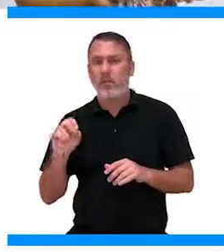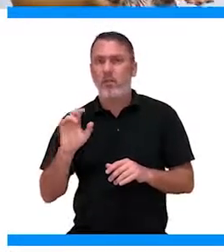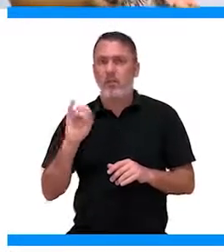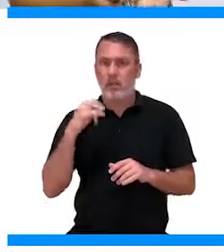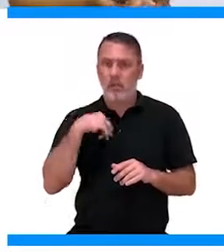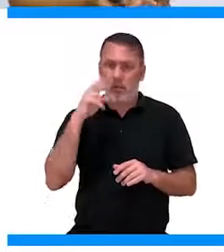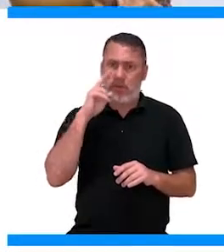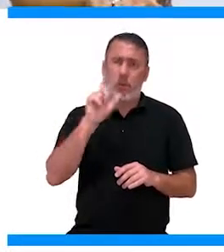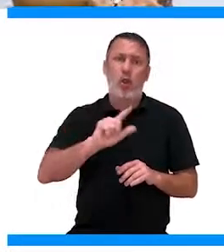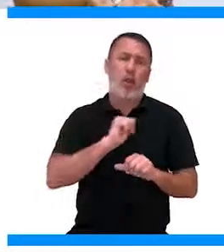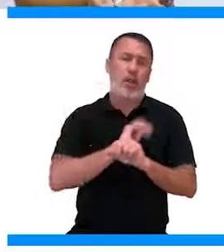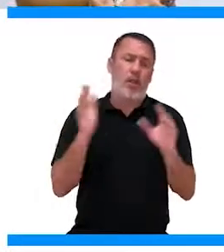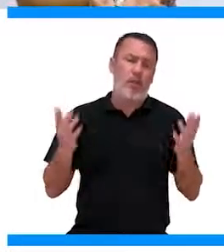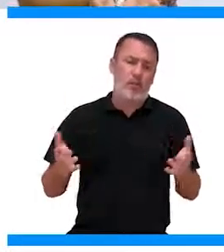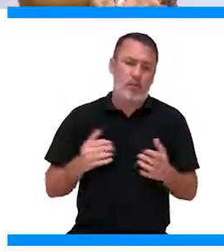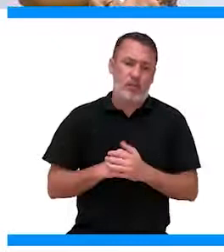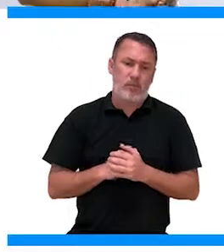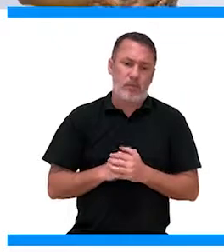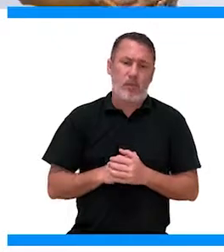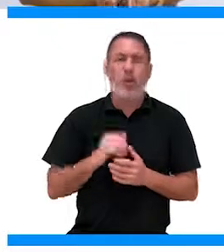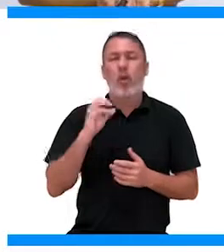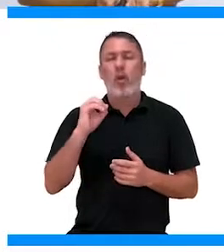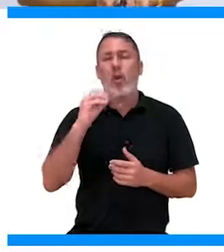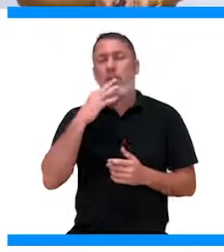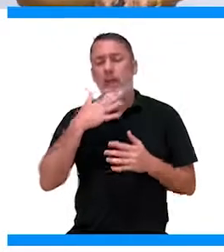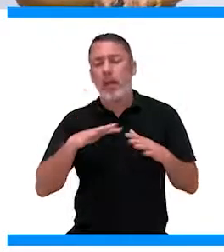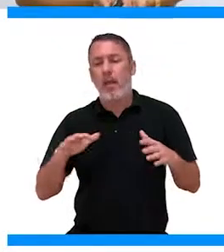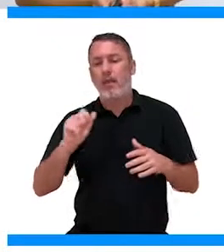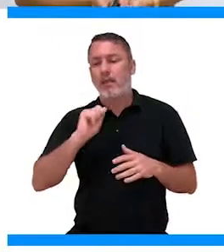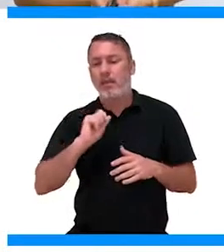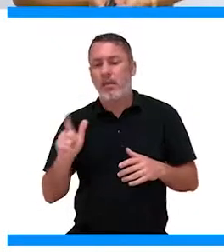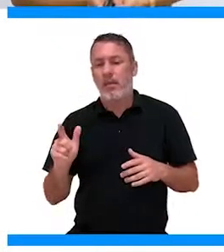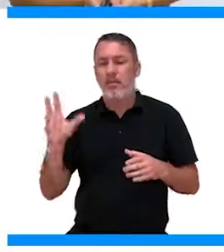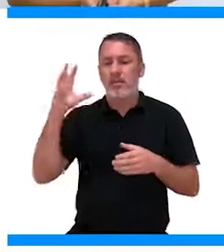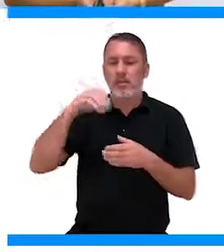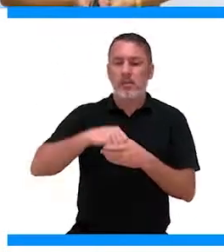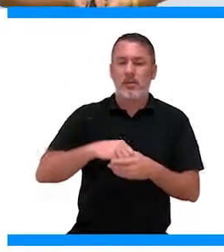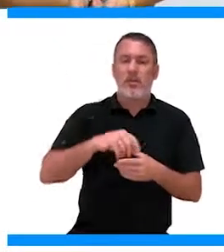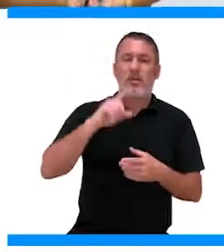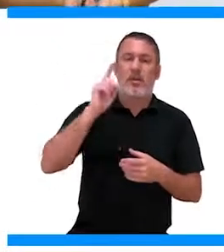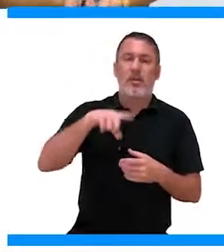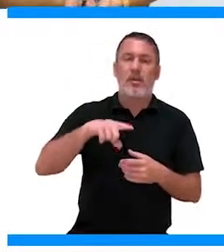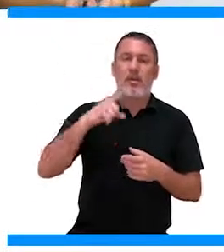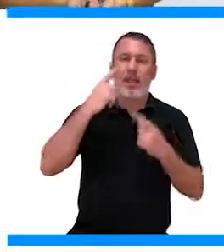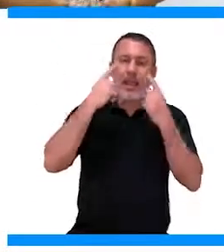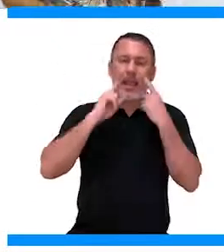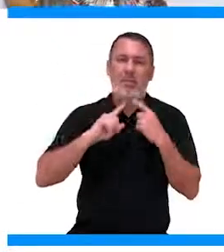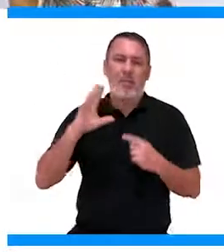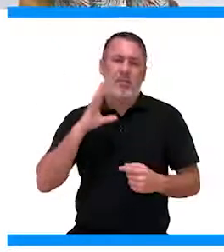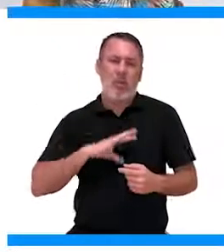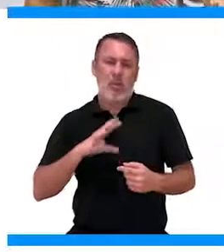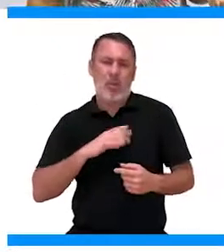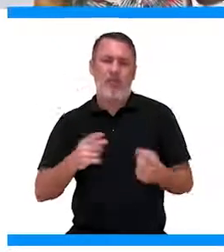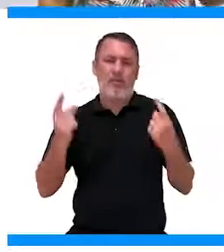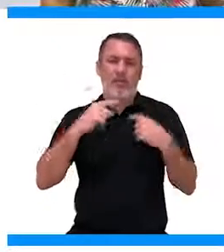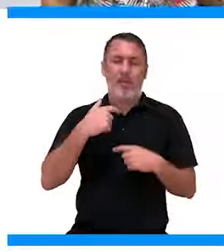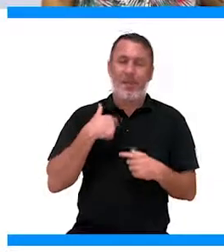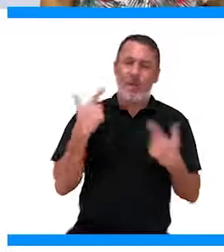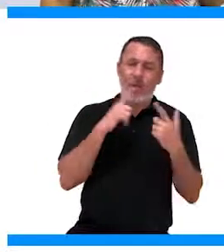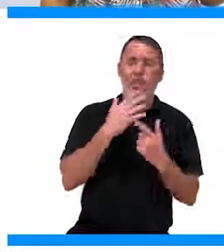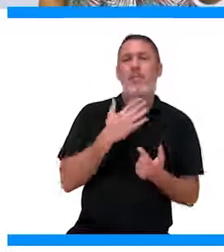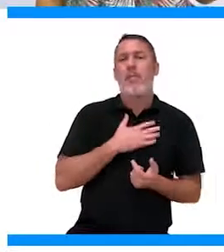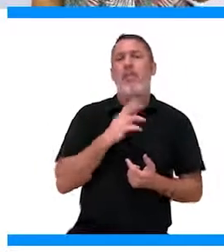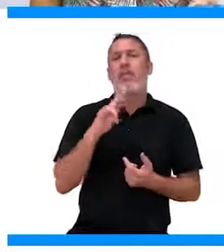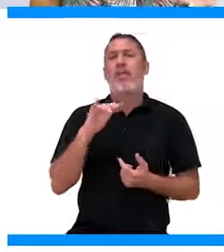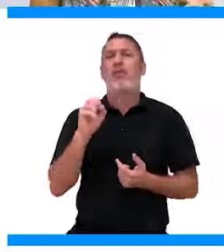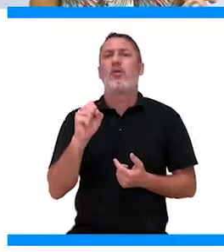eu vi, claro que foi claramente visto. Ó mar salgado, quanto do seu sal são lágrimas de Portugal. E rir meu riso, né?